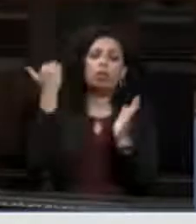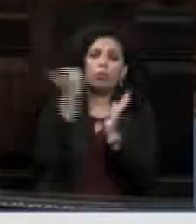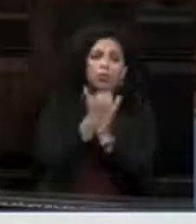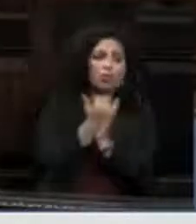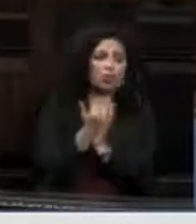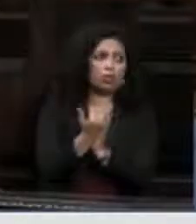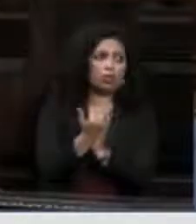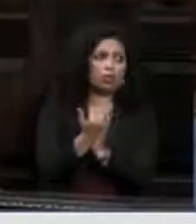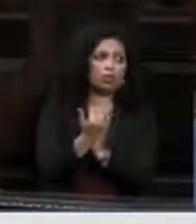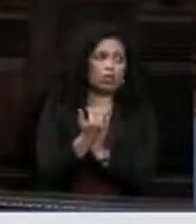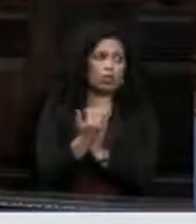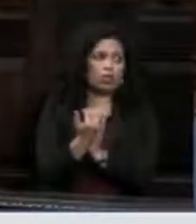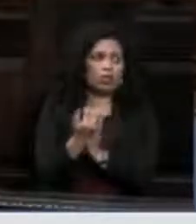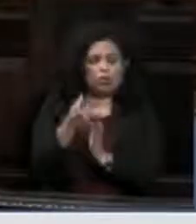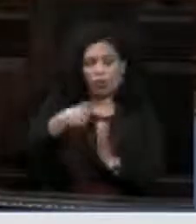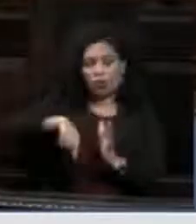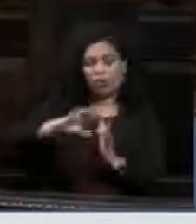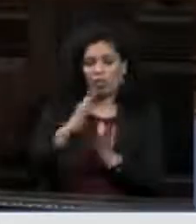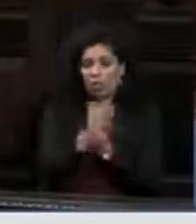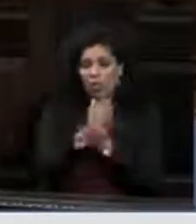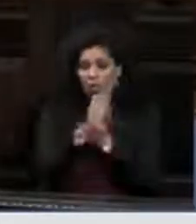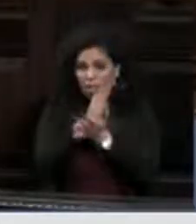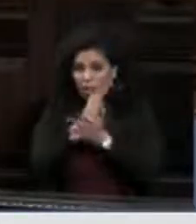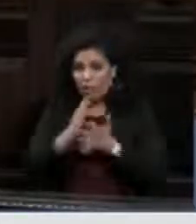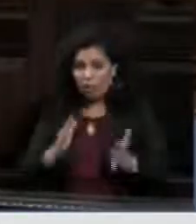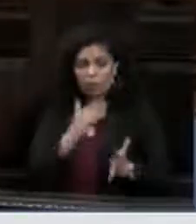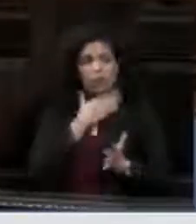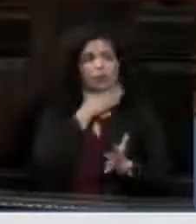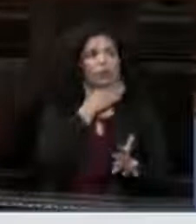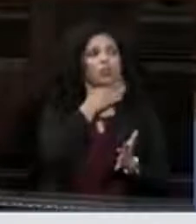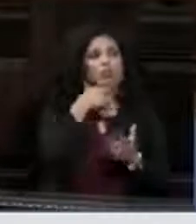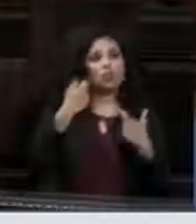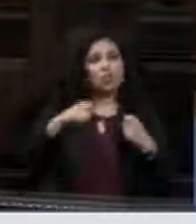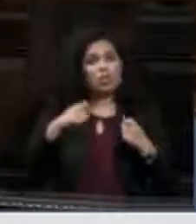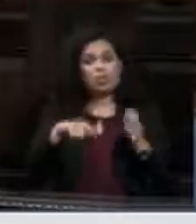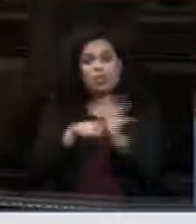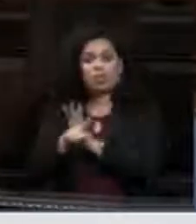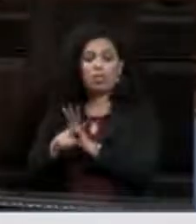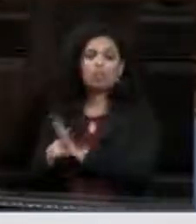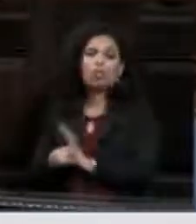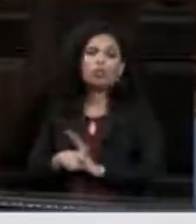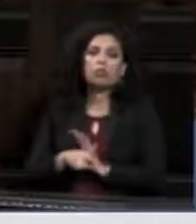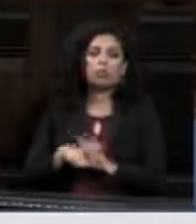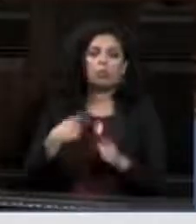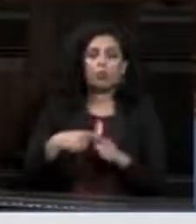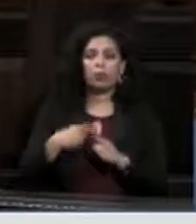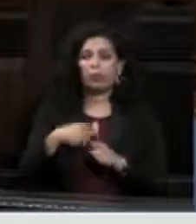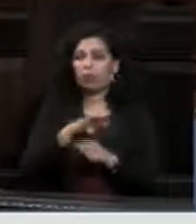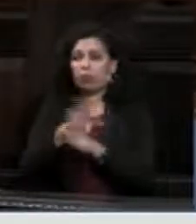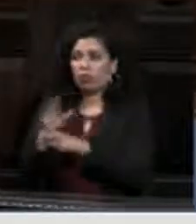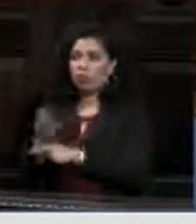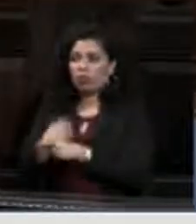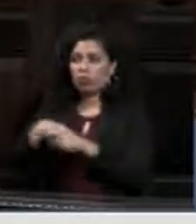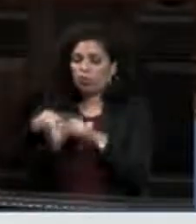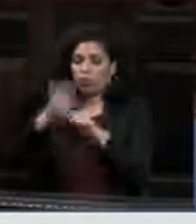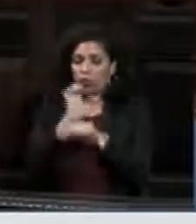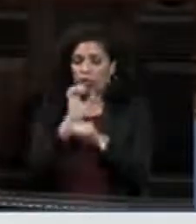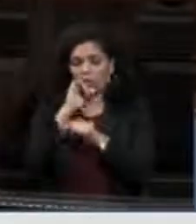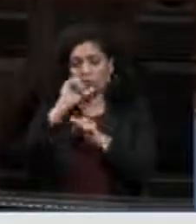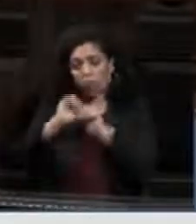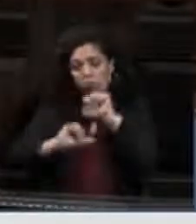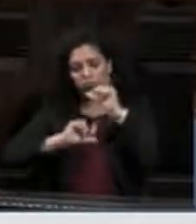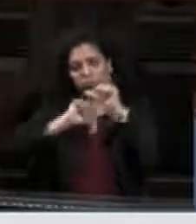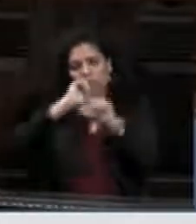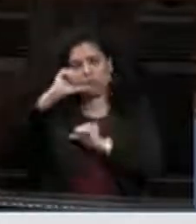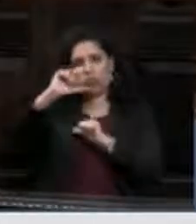construir uma saída estrutural da crise, é necessário se rever esses pontos, para que o Estado recupere capacidade de investir em